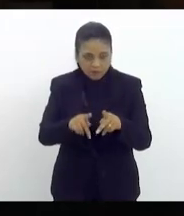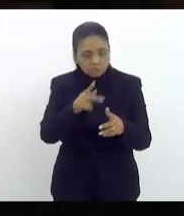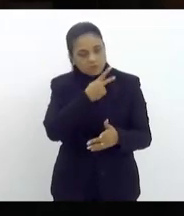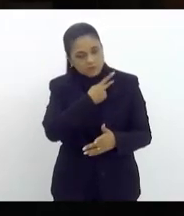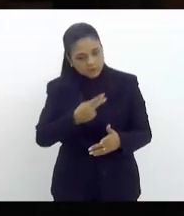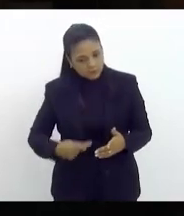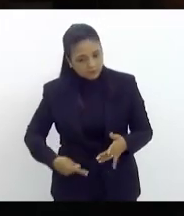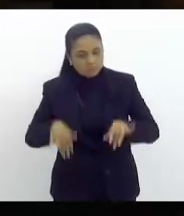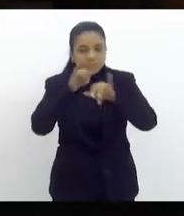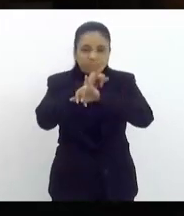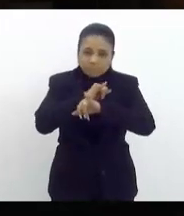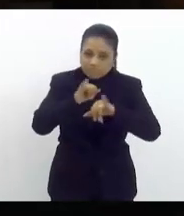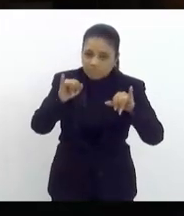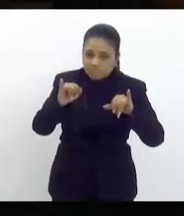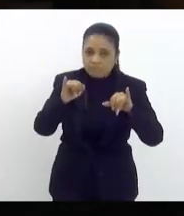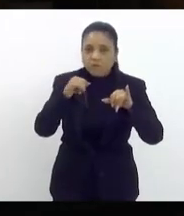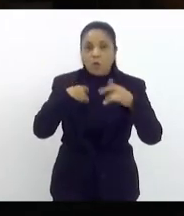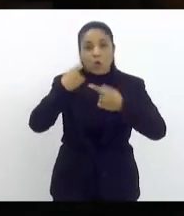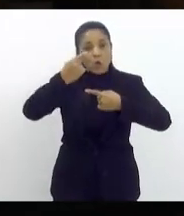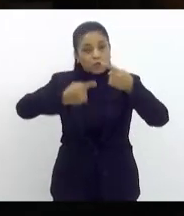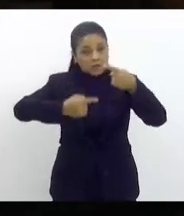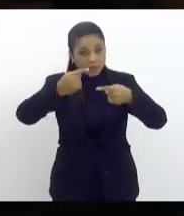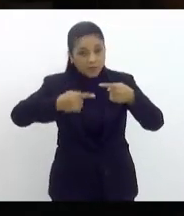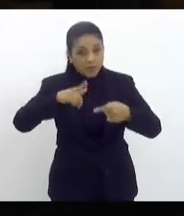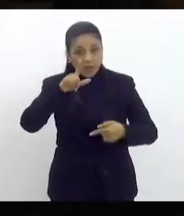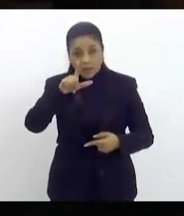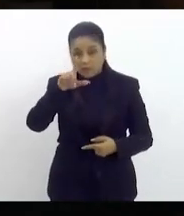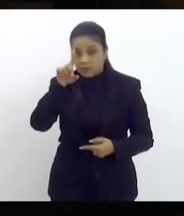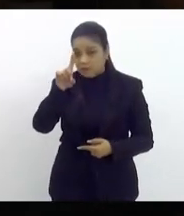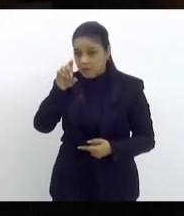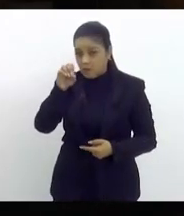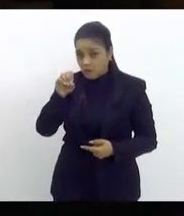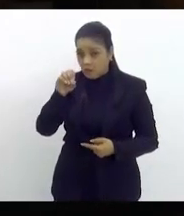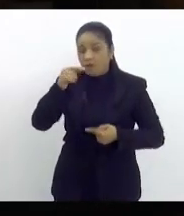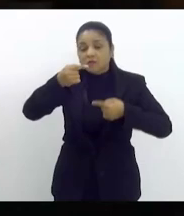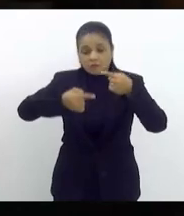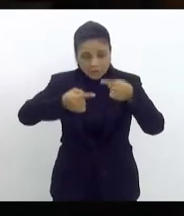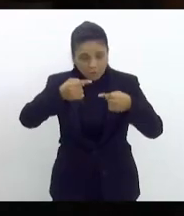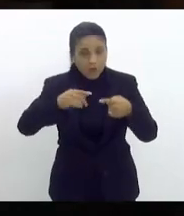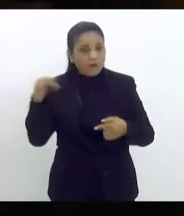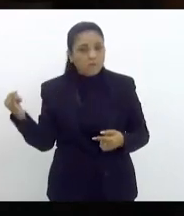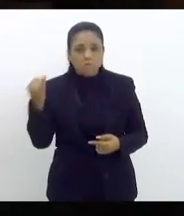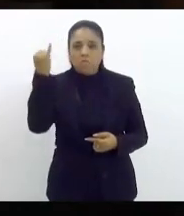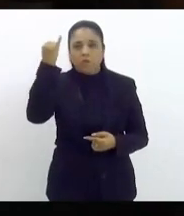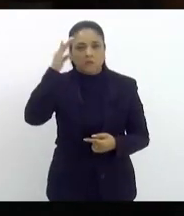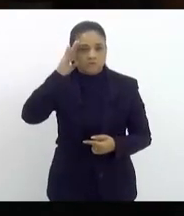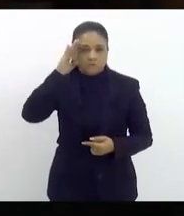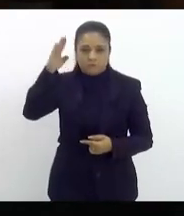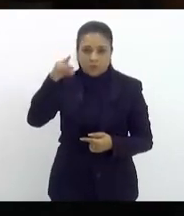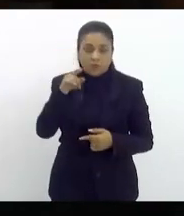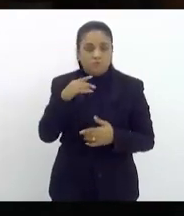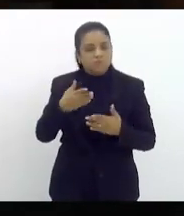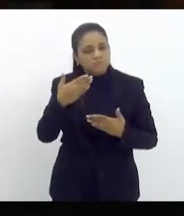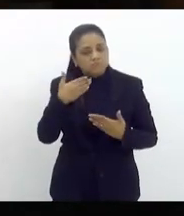o recado de que o debate sobre a LDO é um debate importante e fundamental e eu espero que todos os deputados e deputadas possam